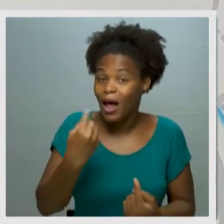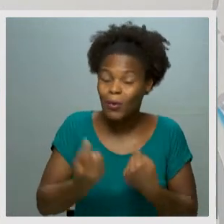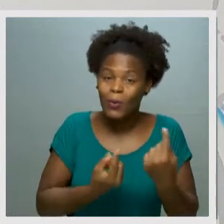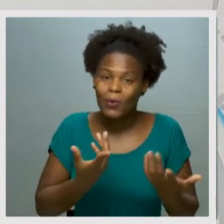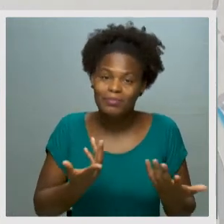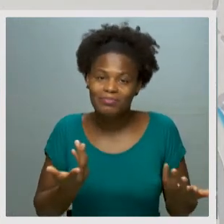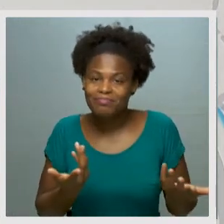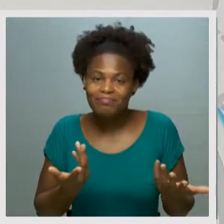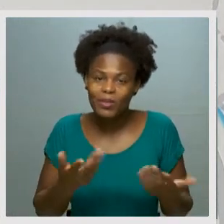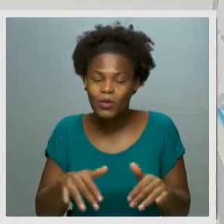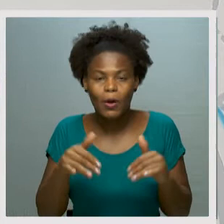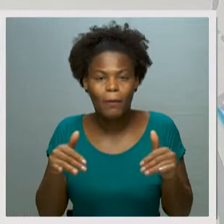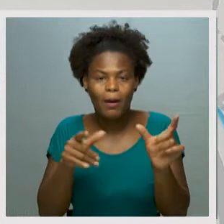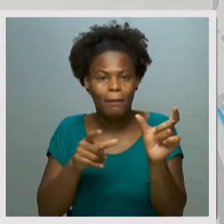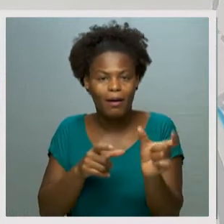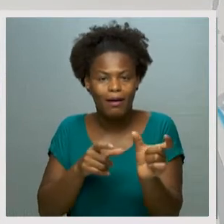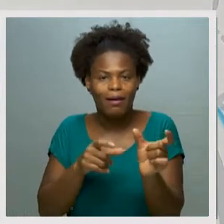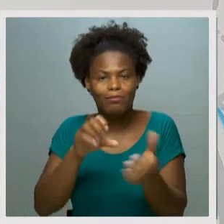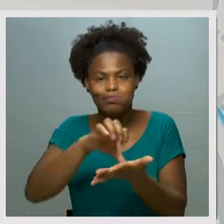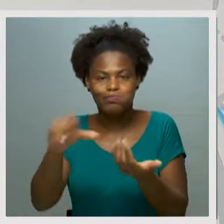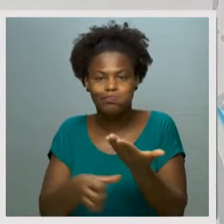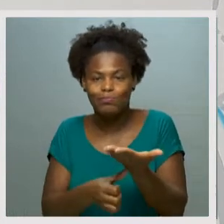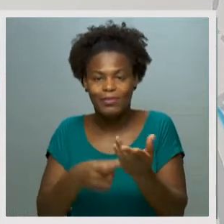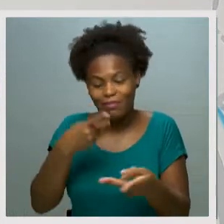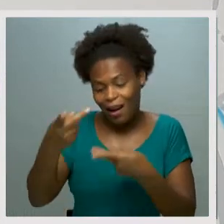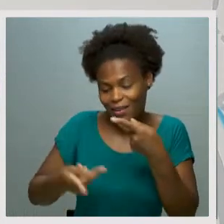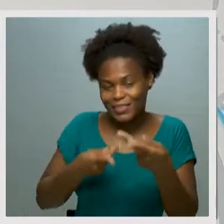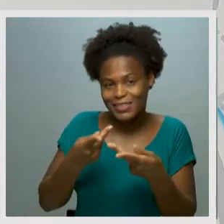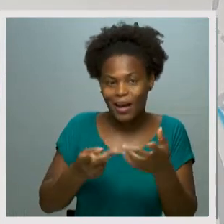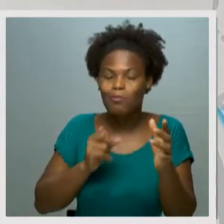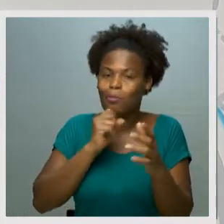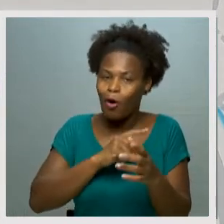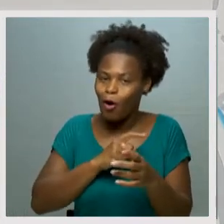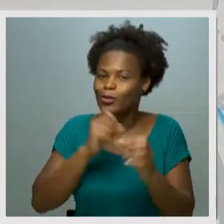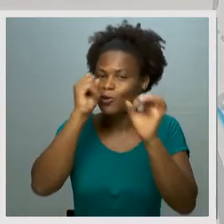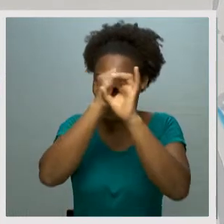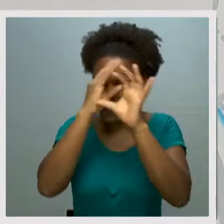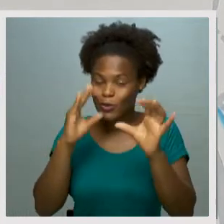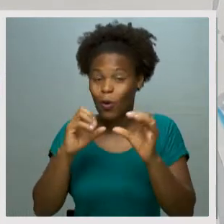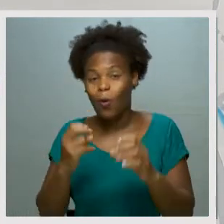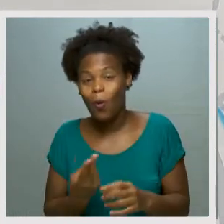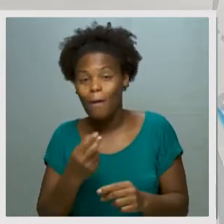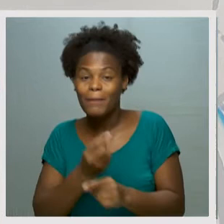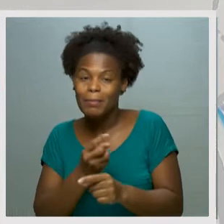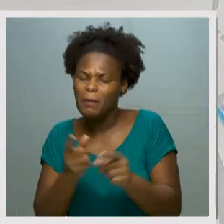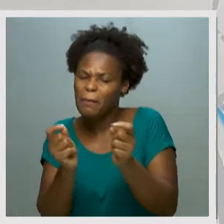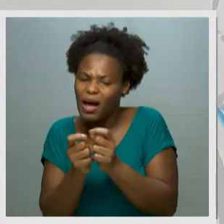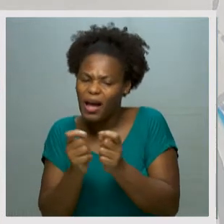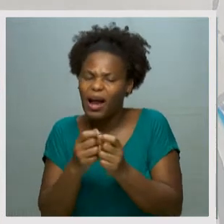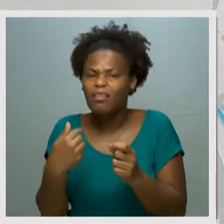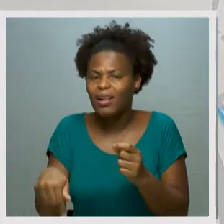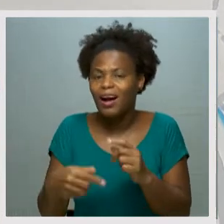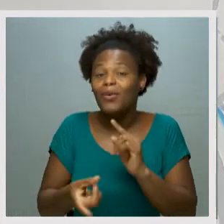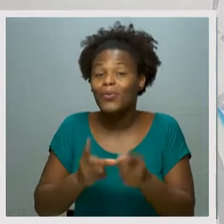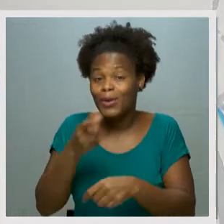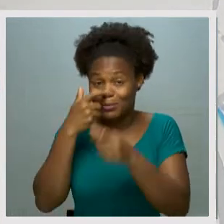certa abstração, poderemos também conseguir analisar e chegar à conclusão, ou ao menos estar próximo